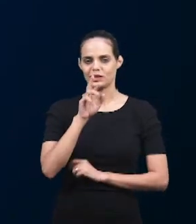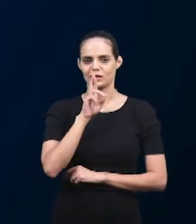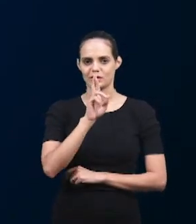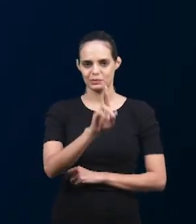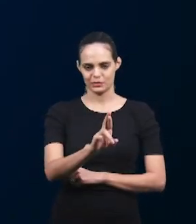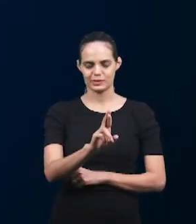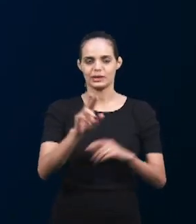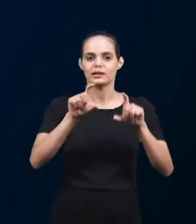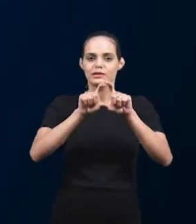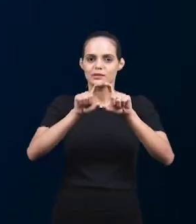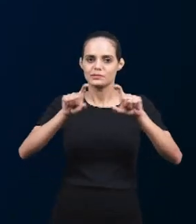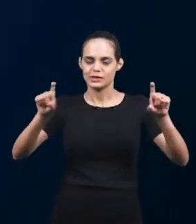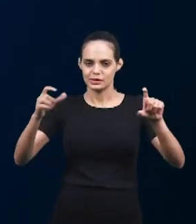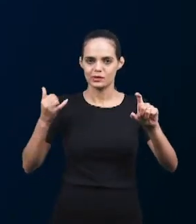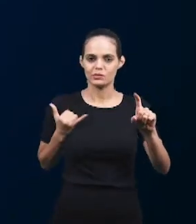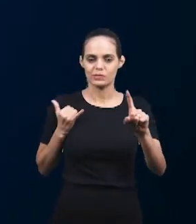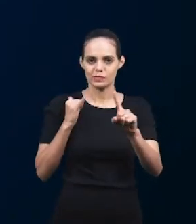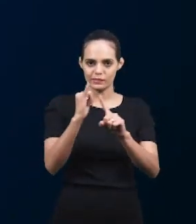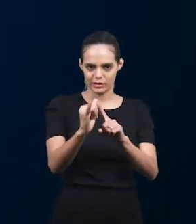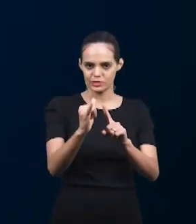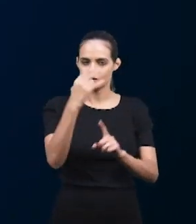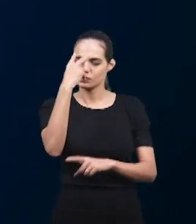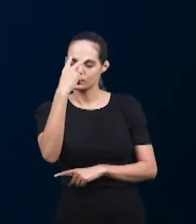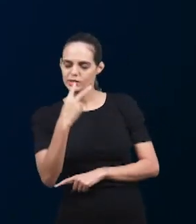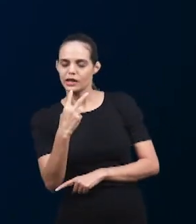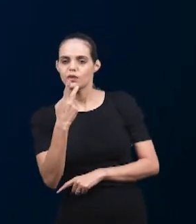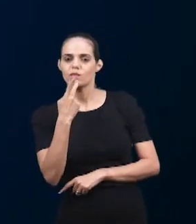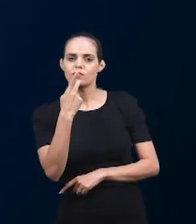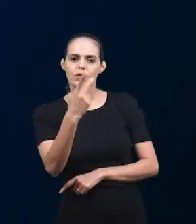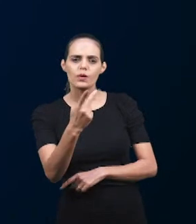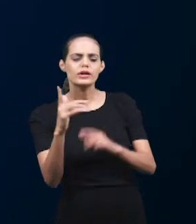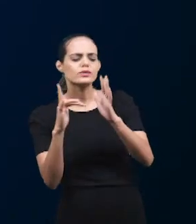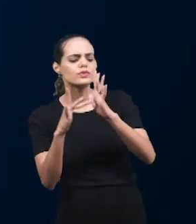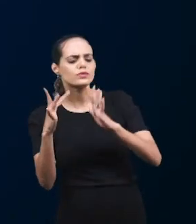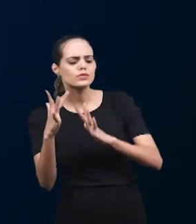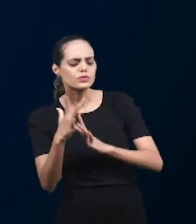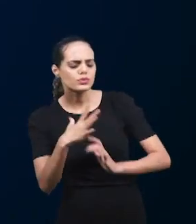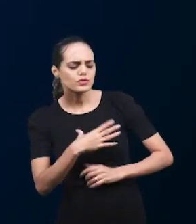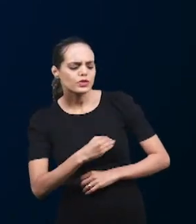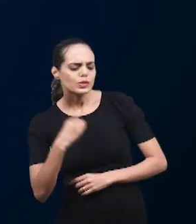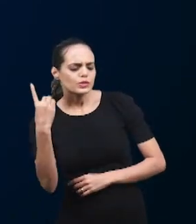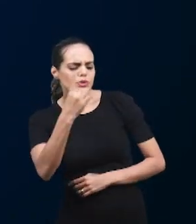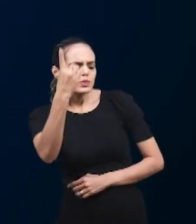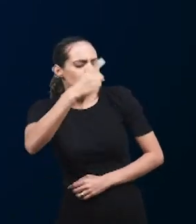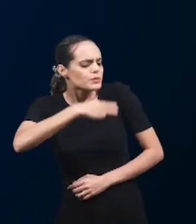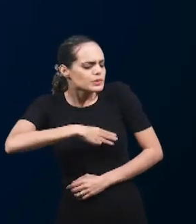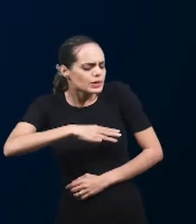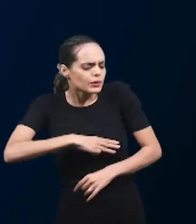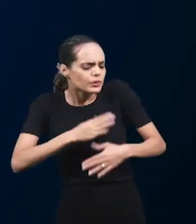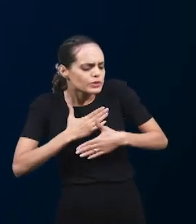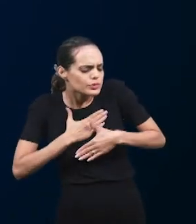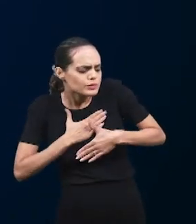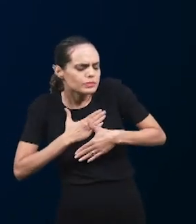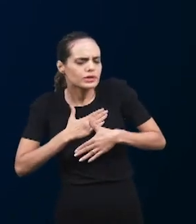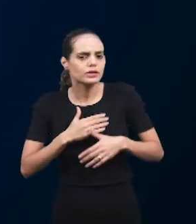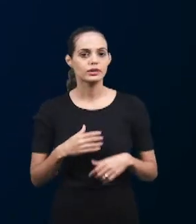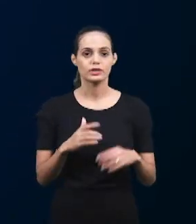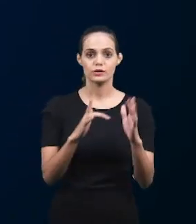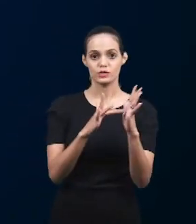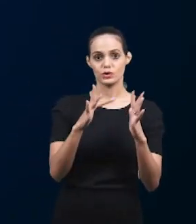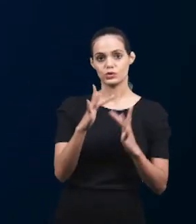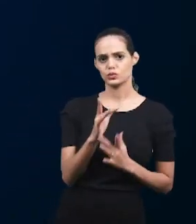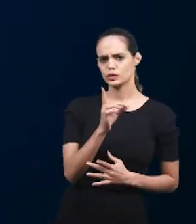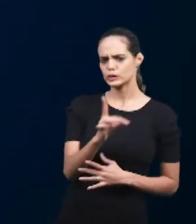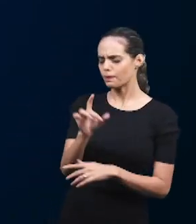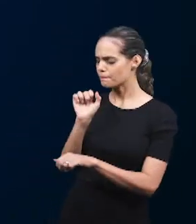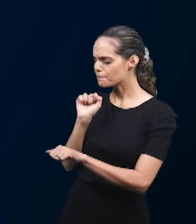usada pelo cego foi: Jesus, filho de Davi, tem misericórdia de mim. Quando ele gritou isso, o Senhor Jesus parou e se